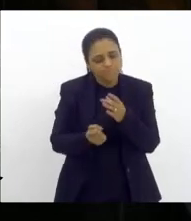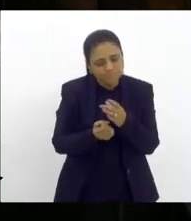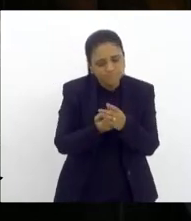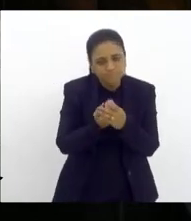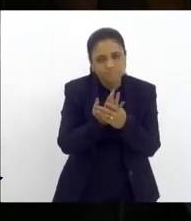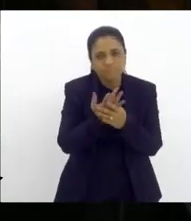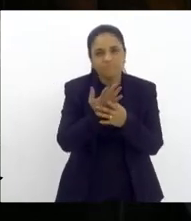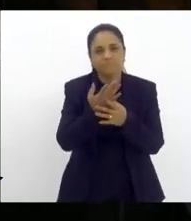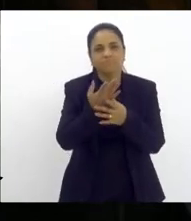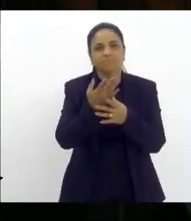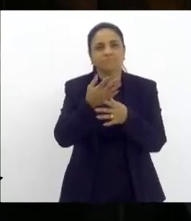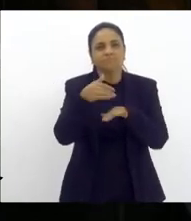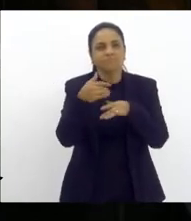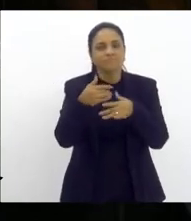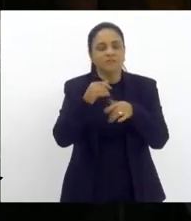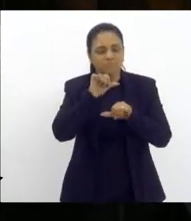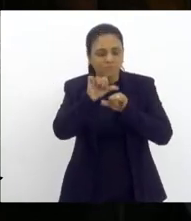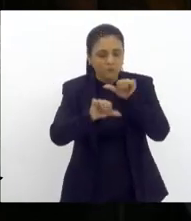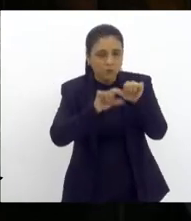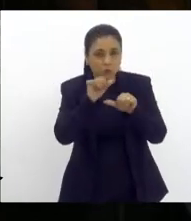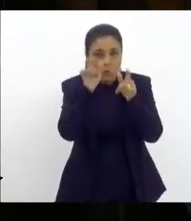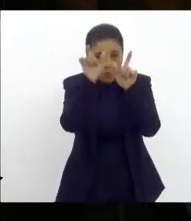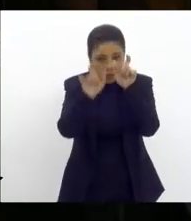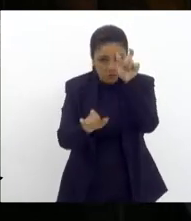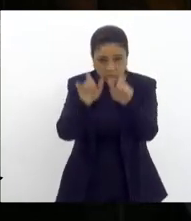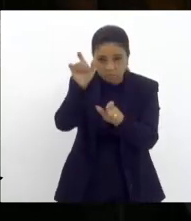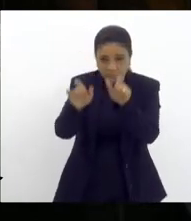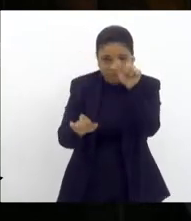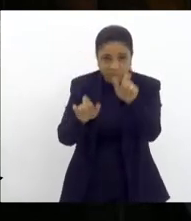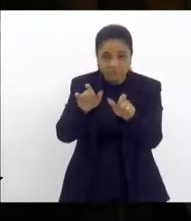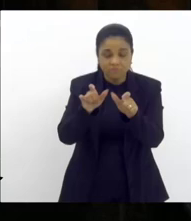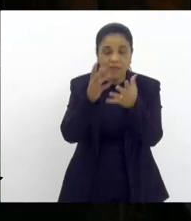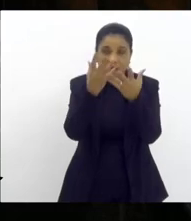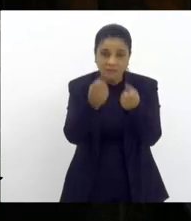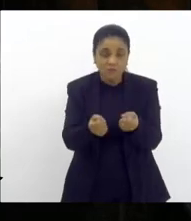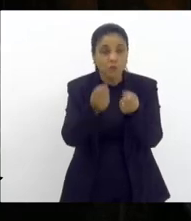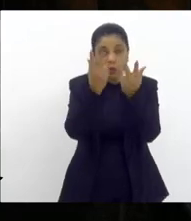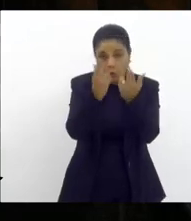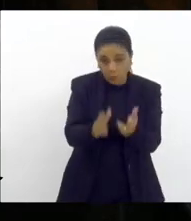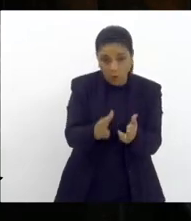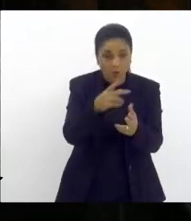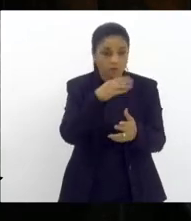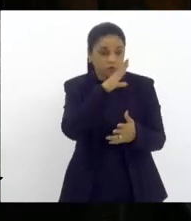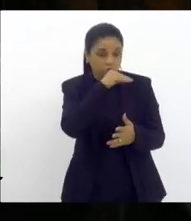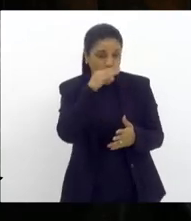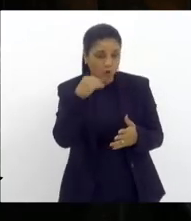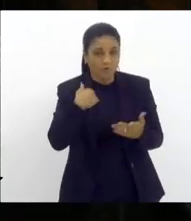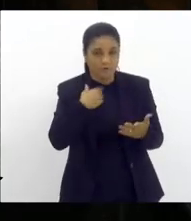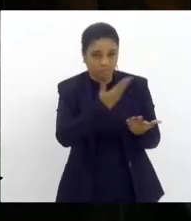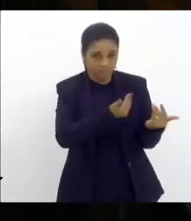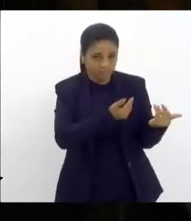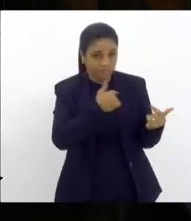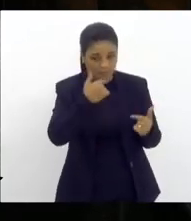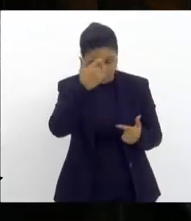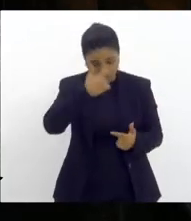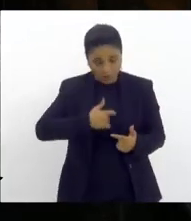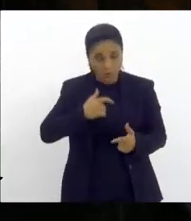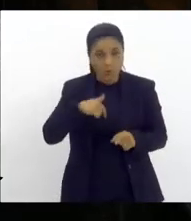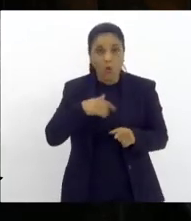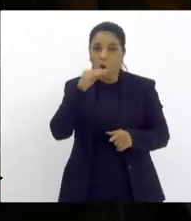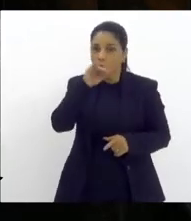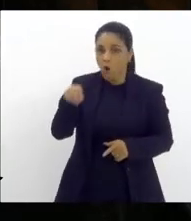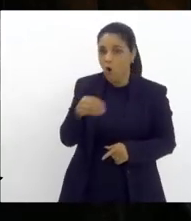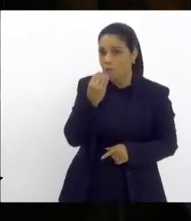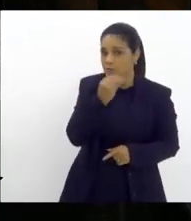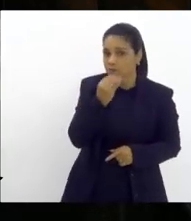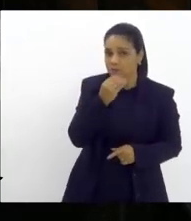de muitas conversões muitas pessoas tiveram muito jovens como eu naquela época Ainda muito jovem quando tiver oportunidade